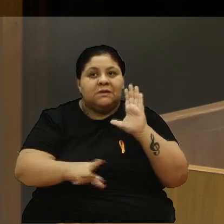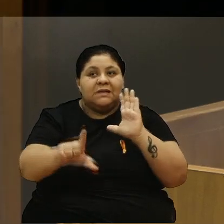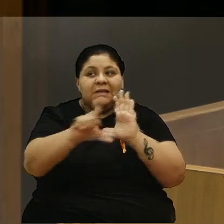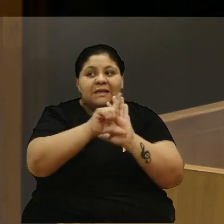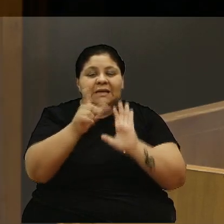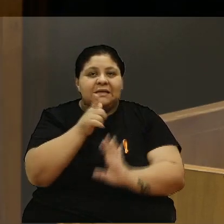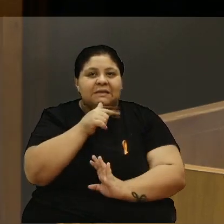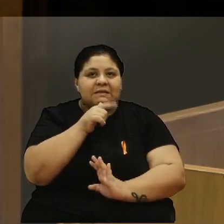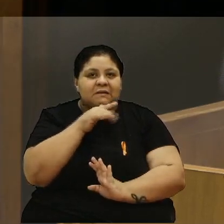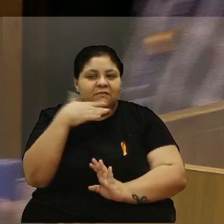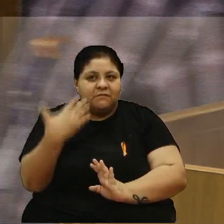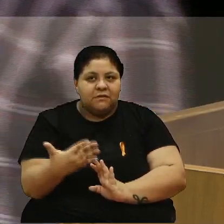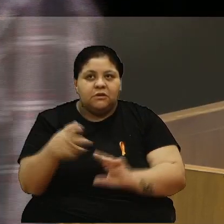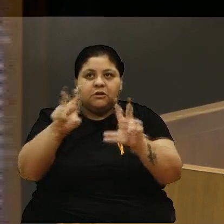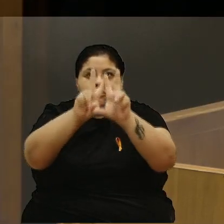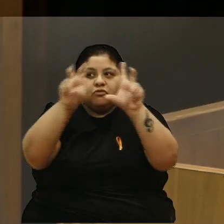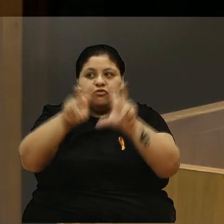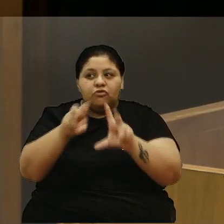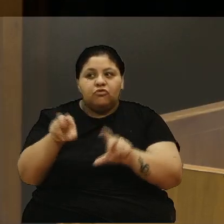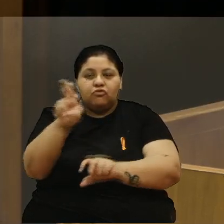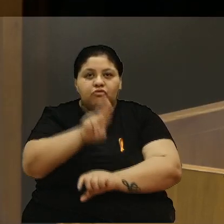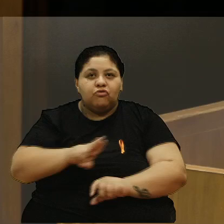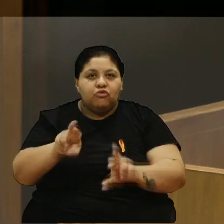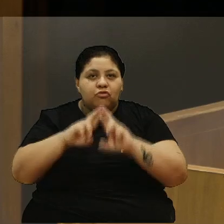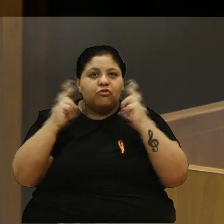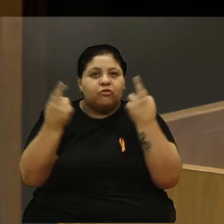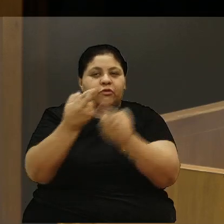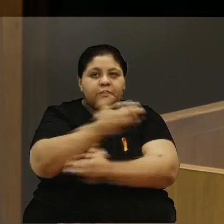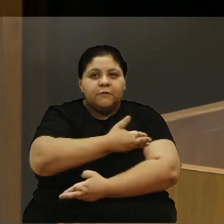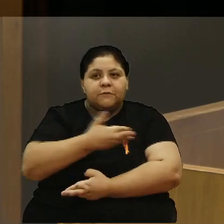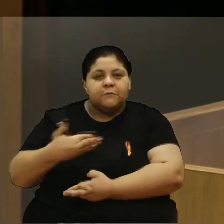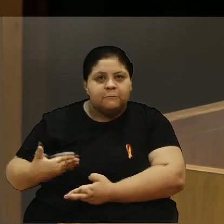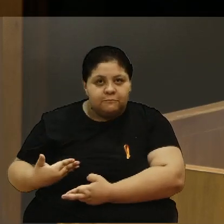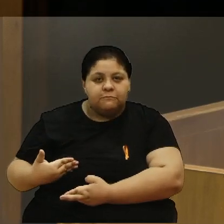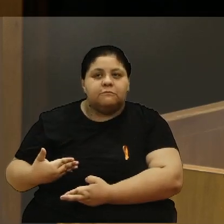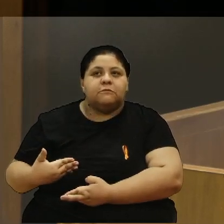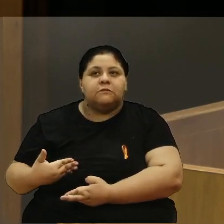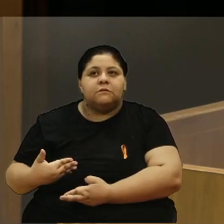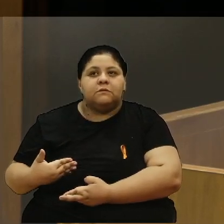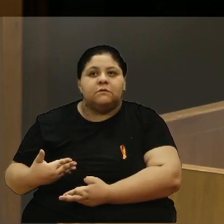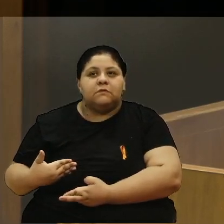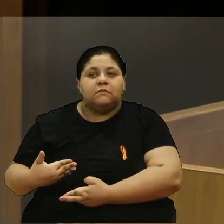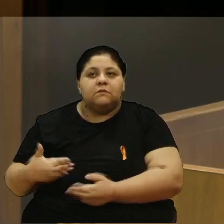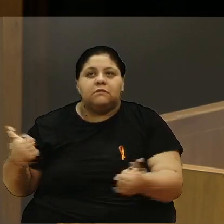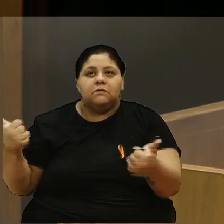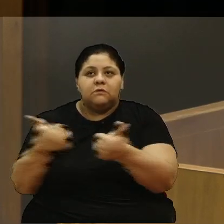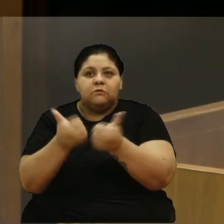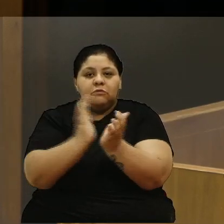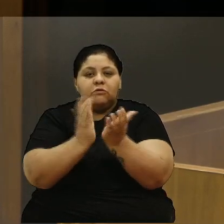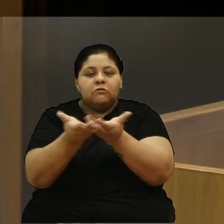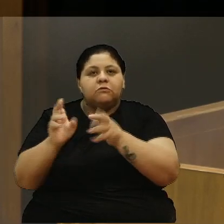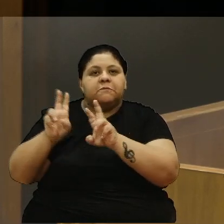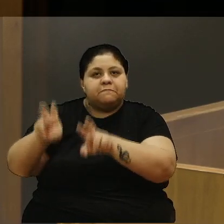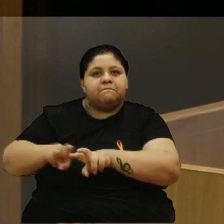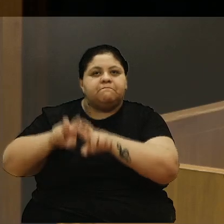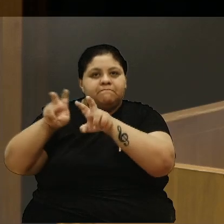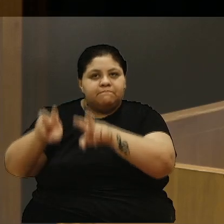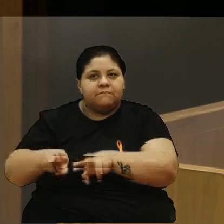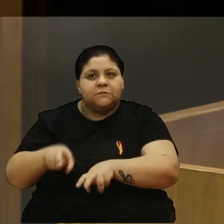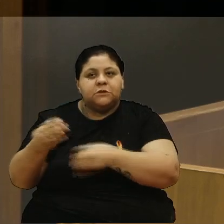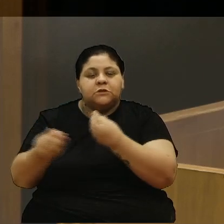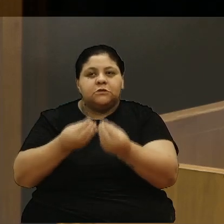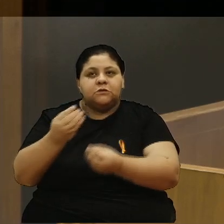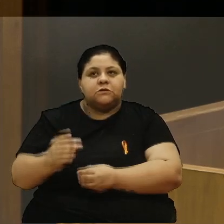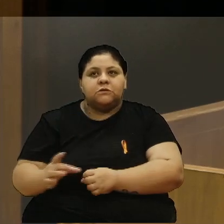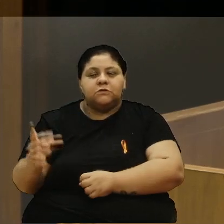Águas. O tal assunto foi objeto de audiência pública na última sexta-feira, por meio da Comissão de Agricultura, com a